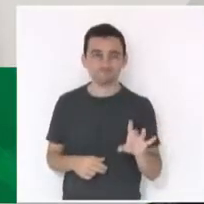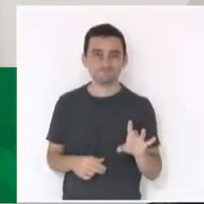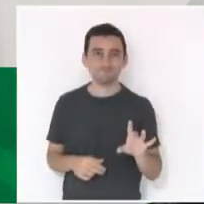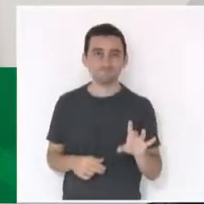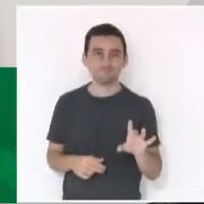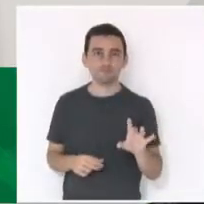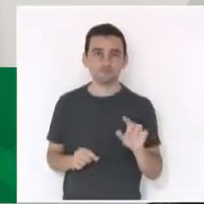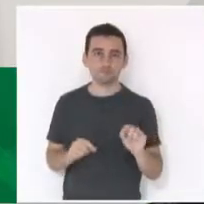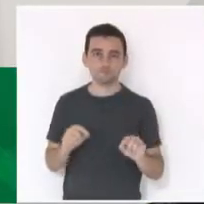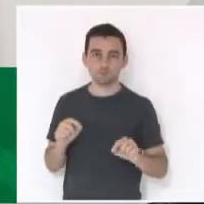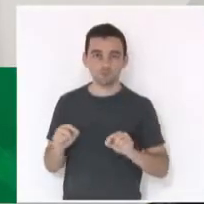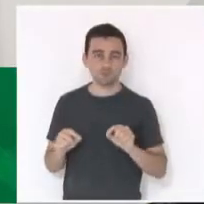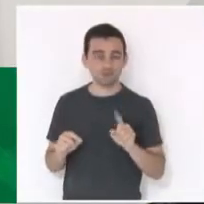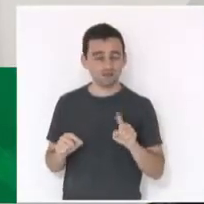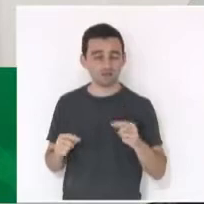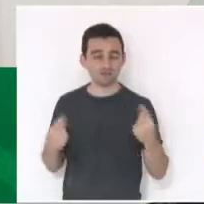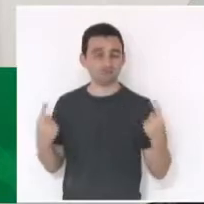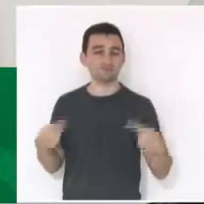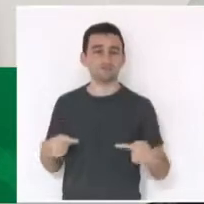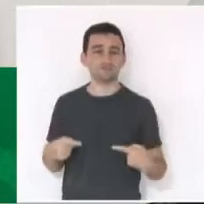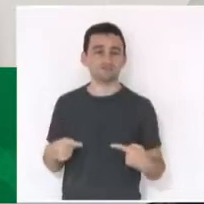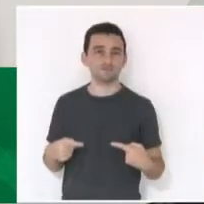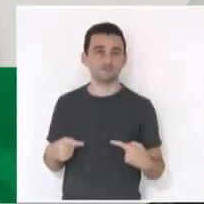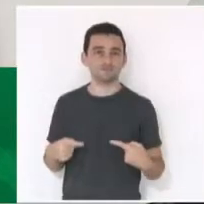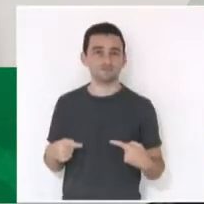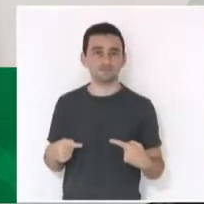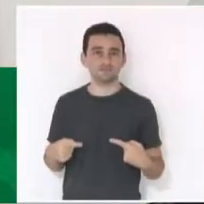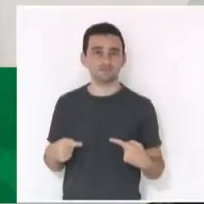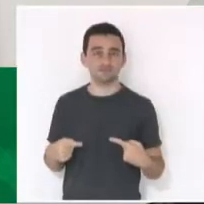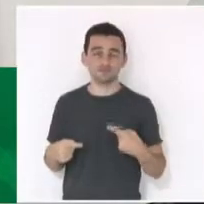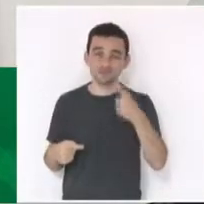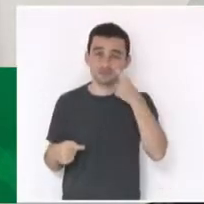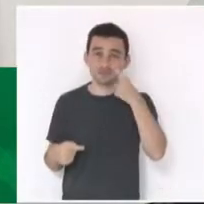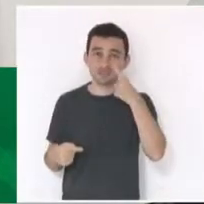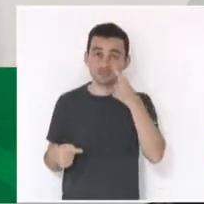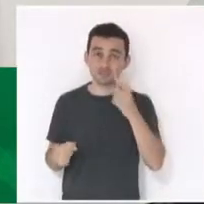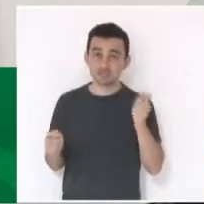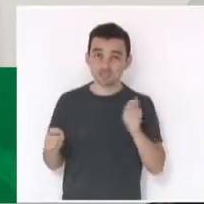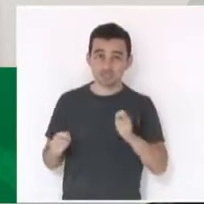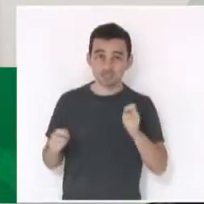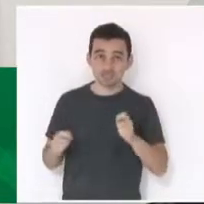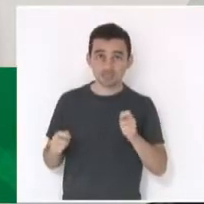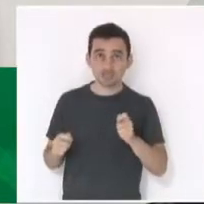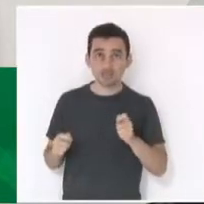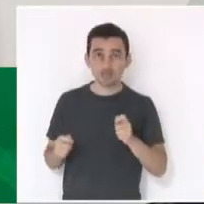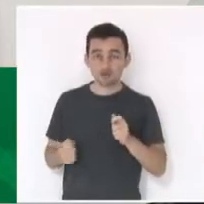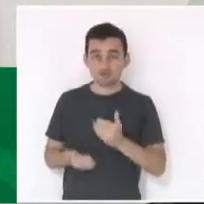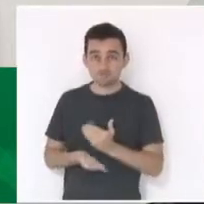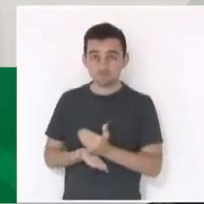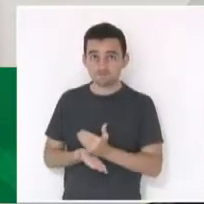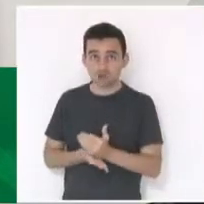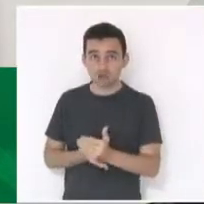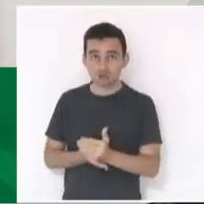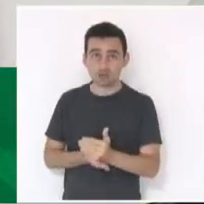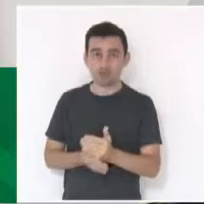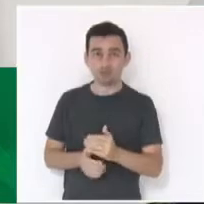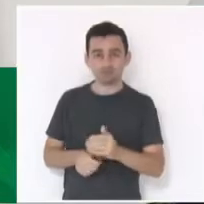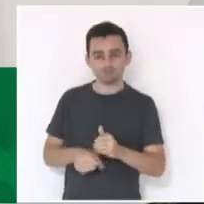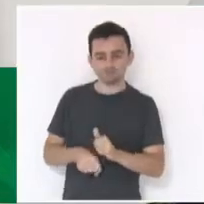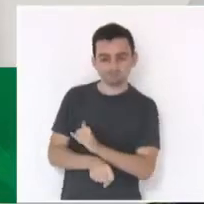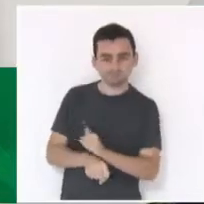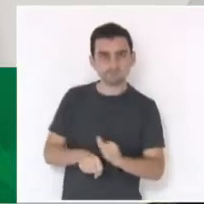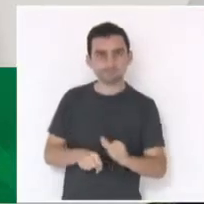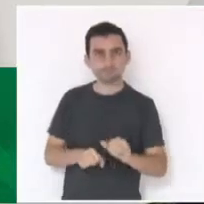o desafio de fazermos esta enfrentamento mas construindo alternativas